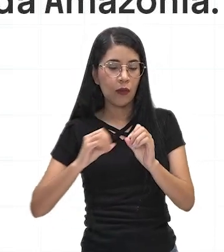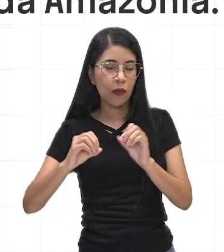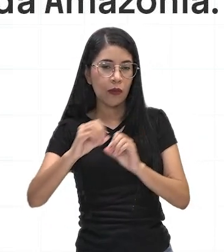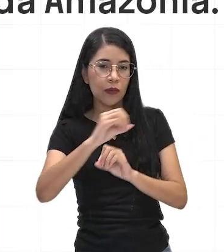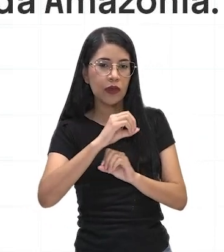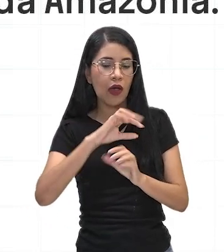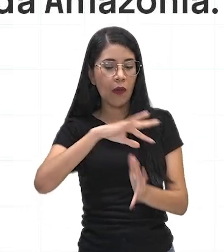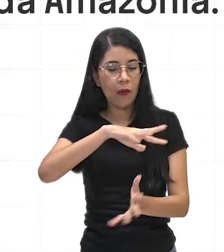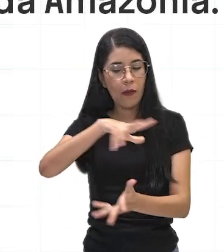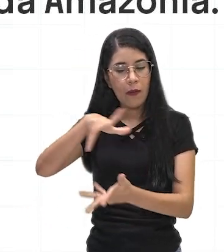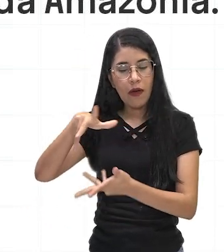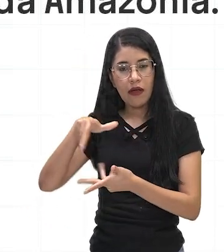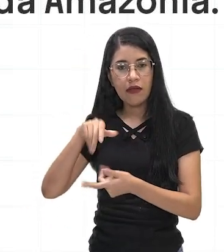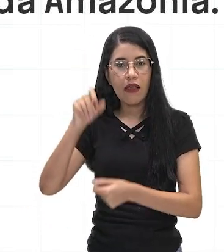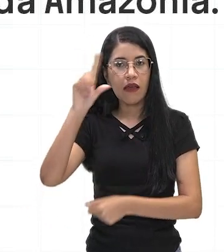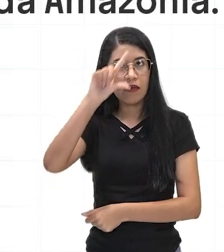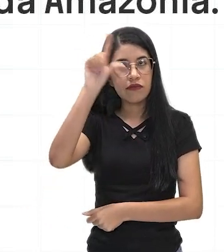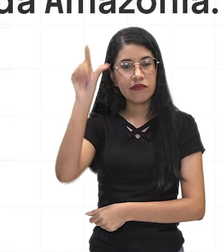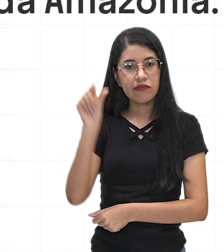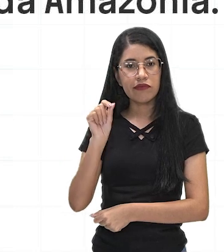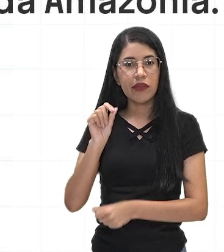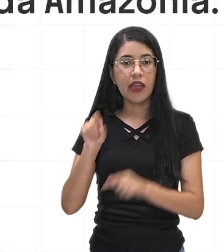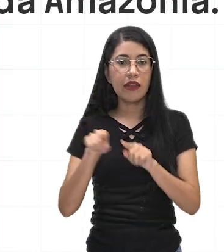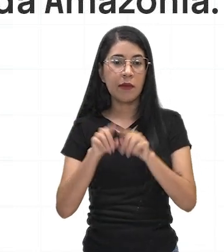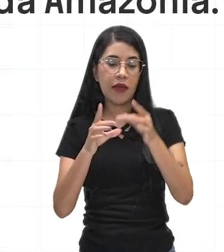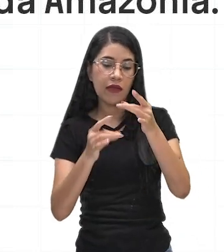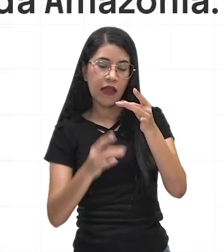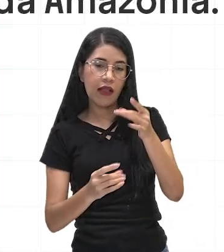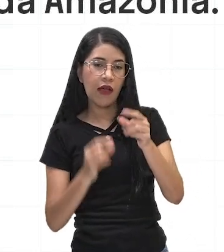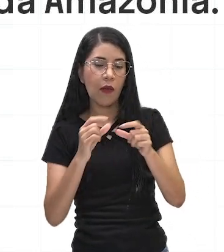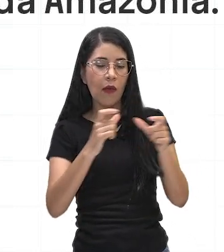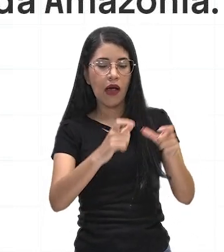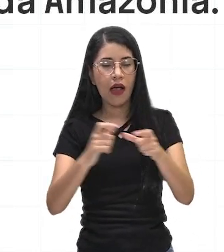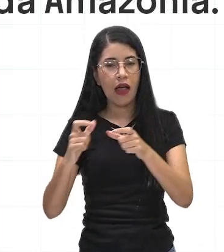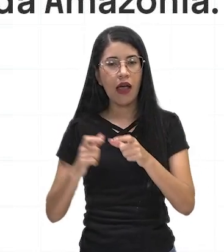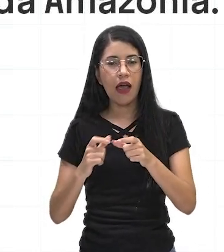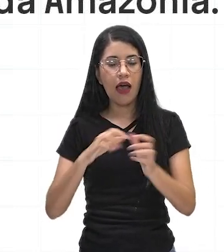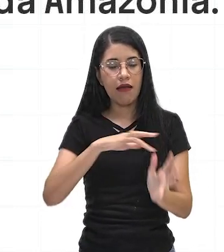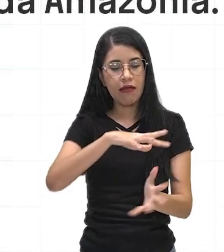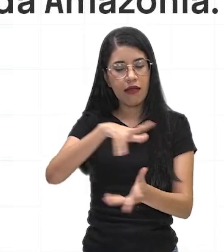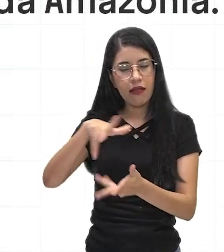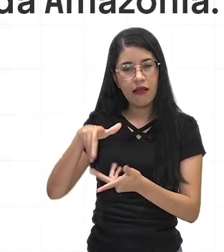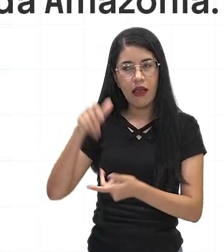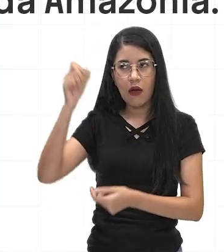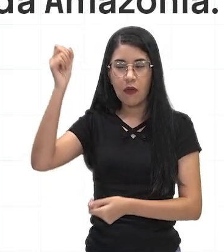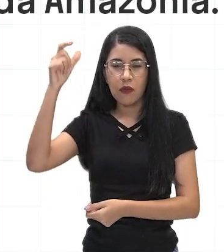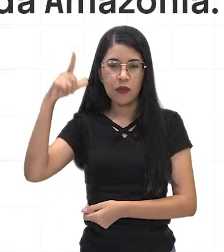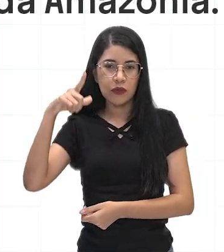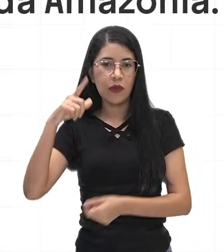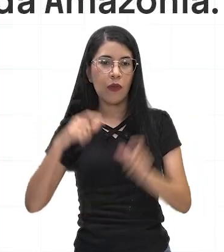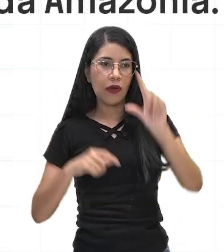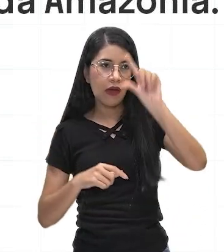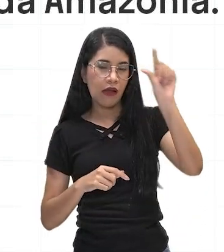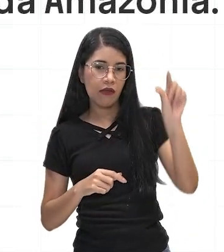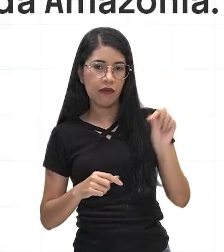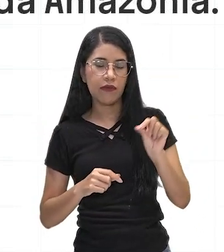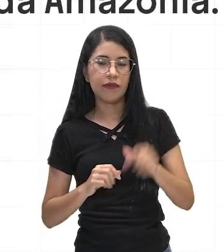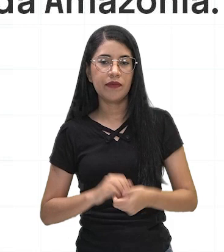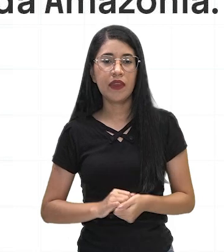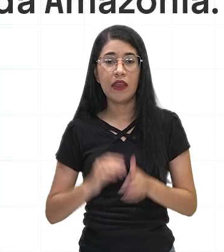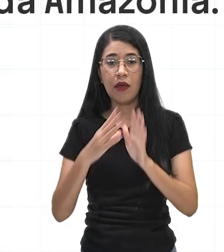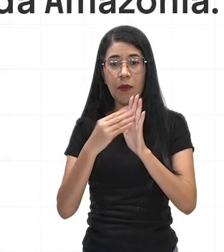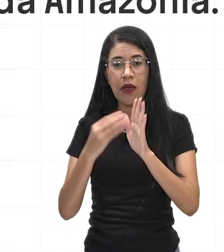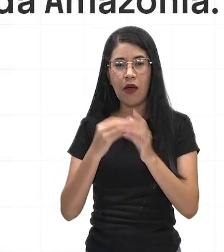Sol, Terra e Lua. E o detalhamento, posições relativas entre Terra, Sol e Lua. Modelo